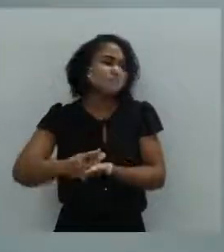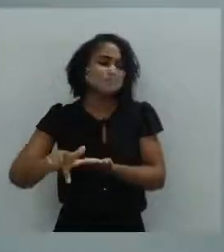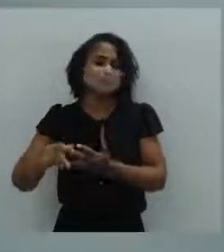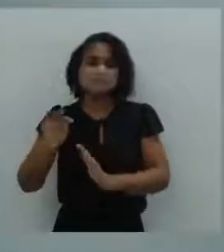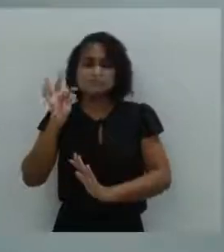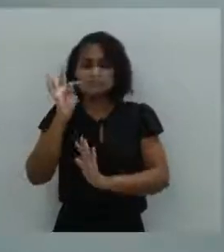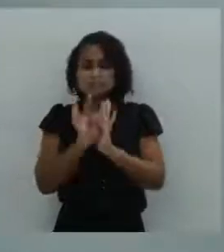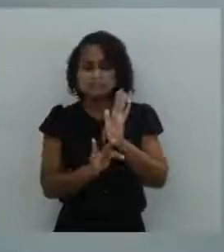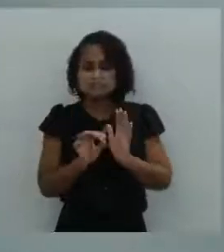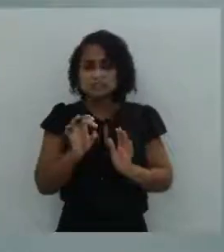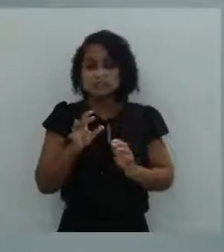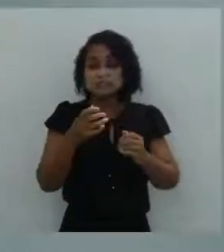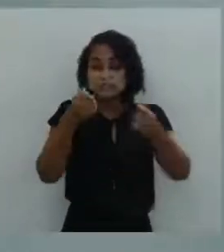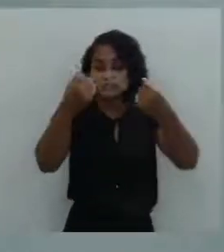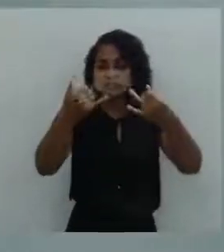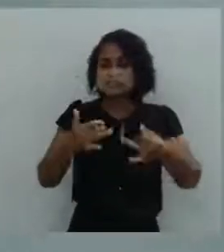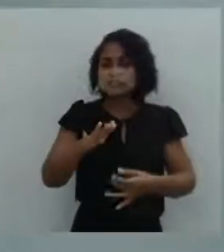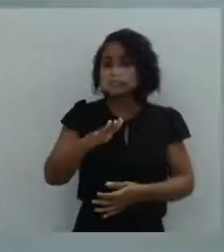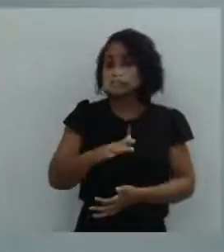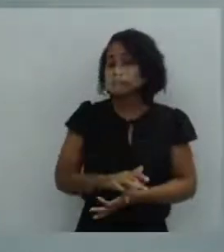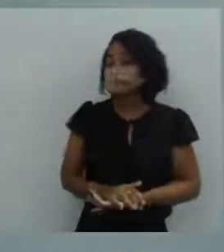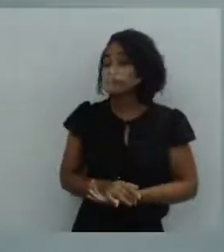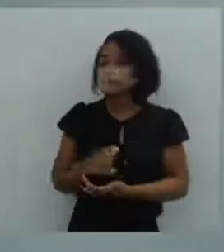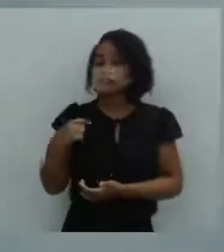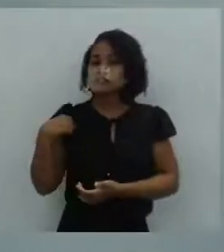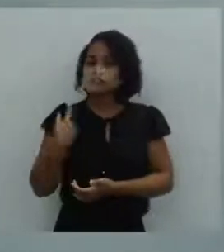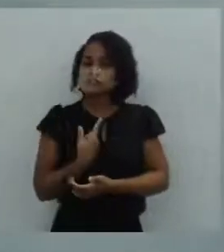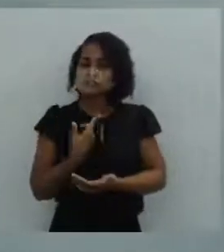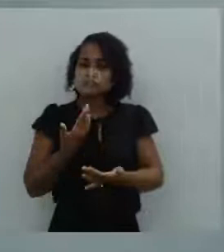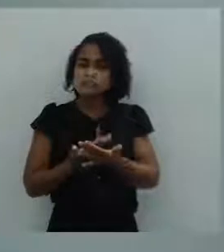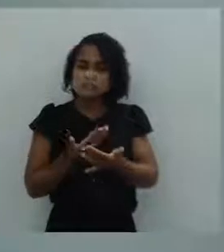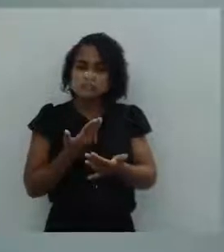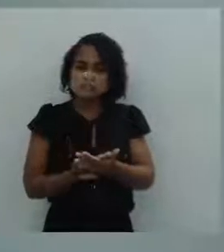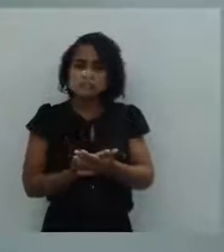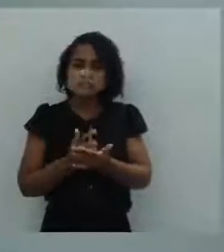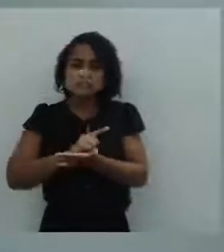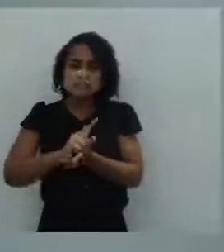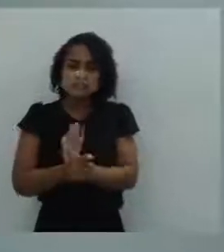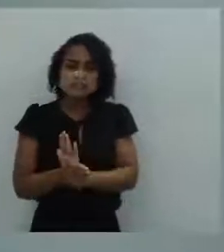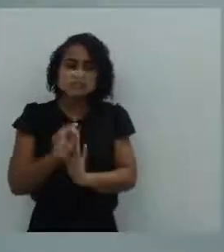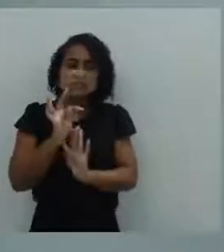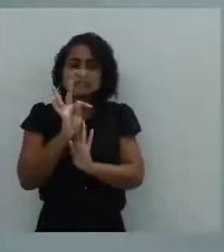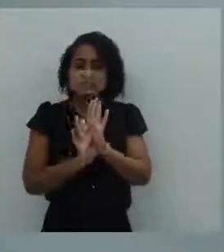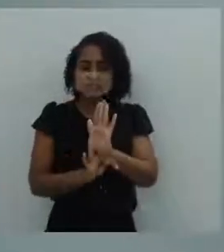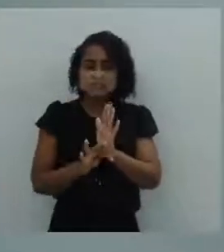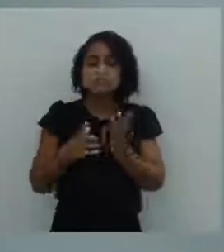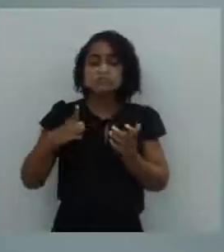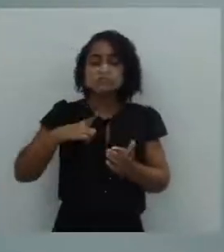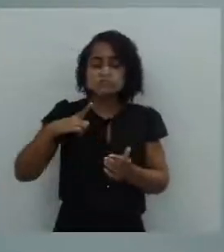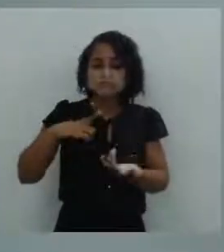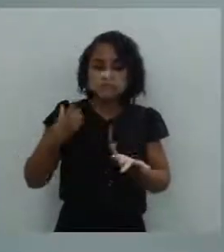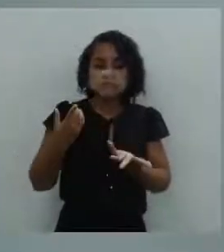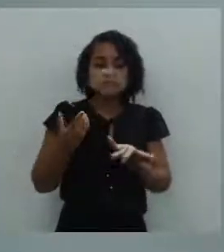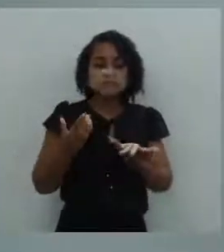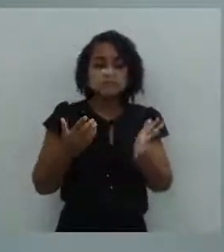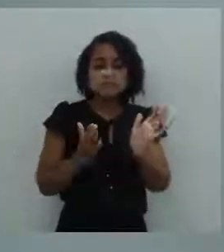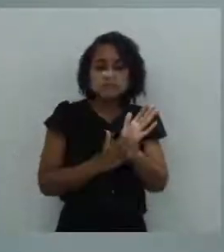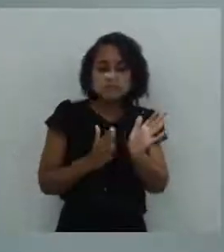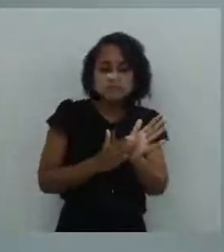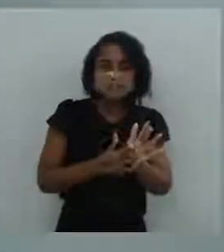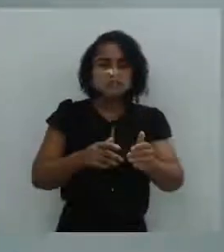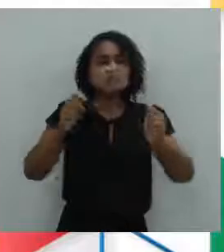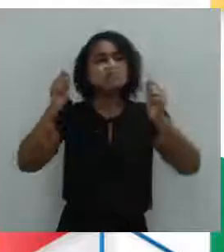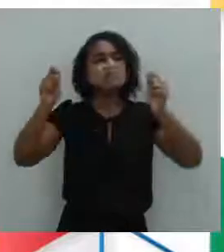textos. Falando sobre isso, a gente vai se debruçar sobre o gênero dos textos propositivos